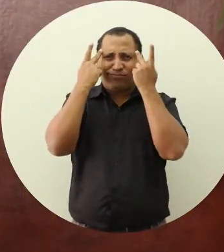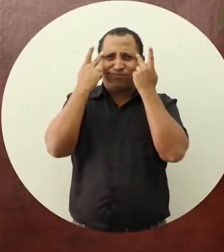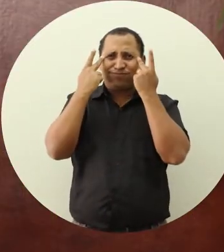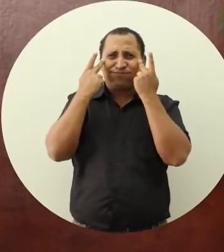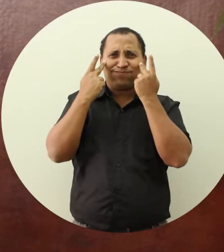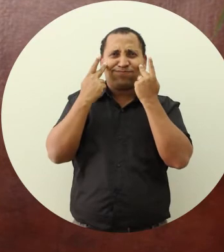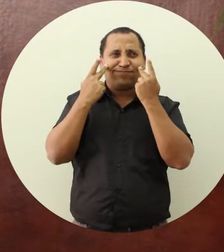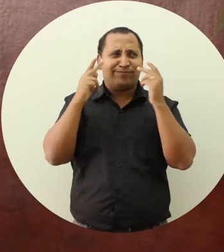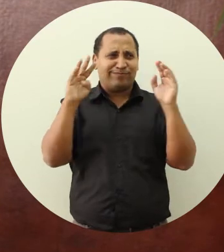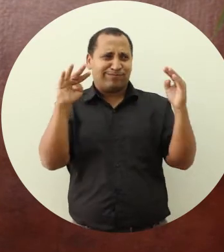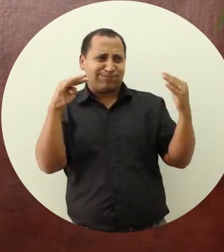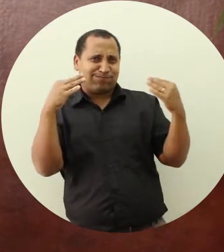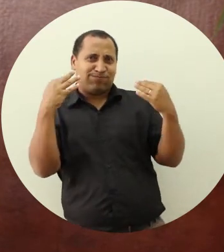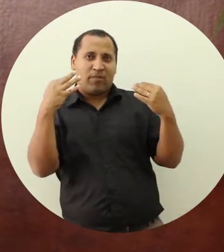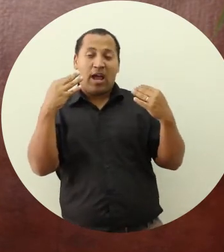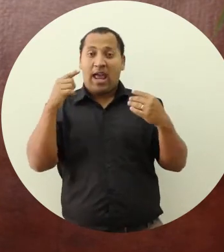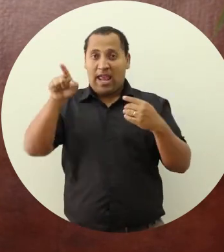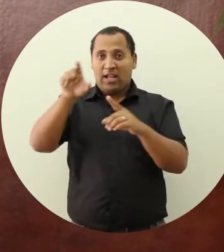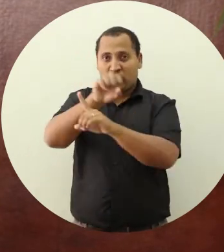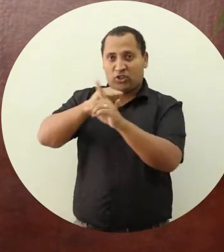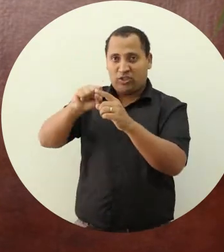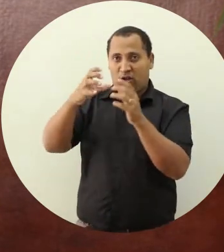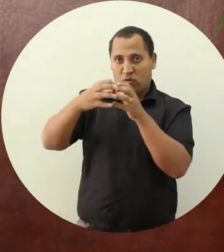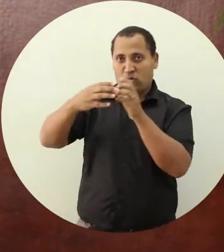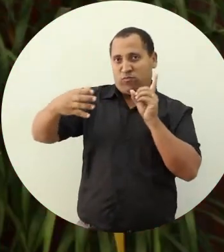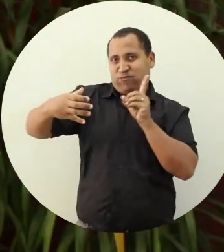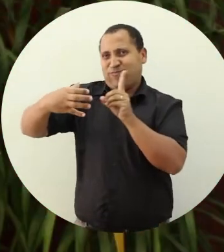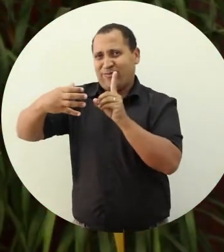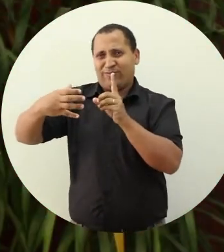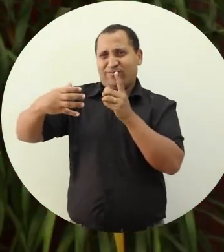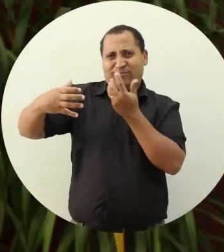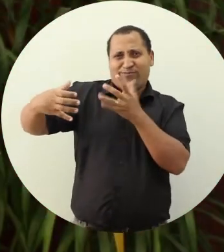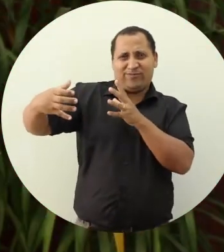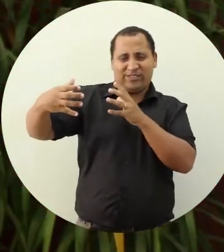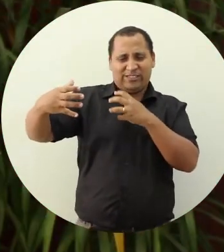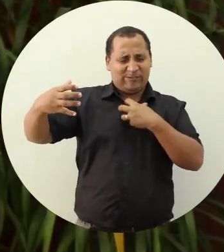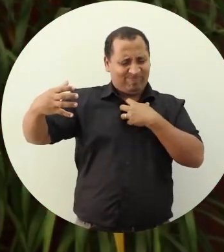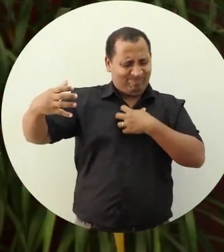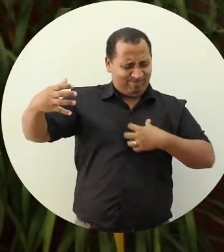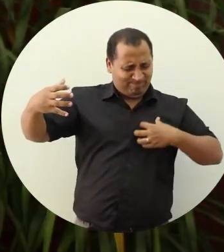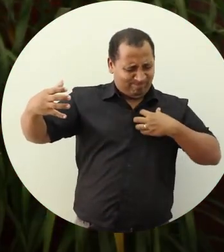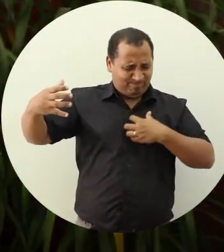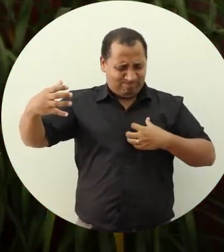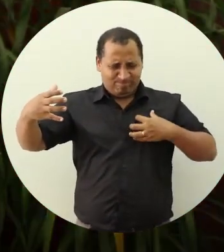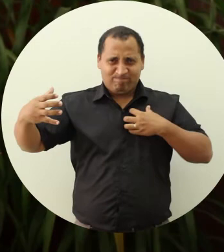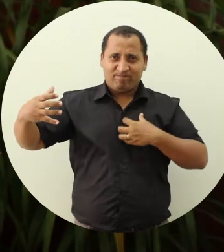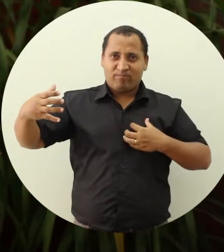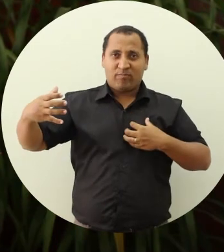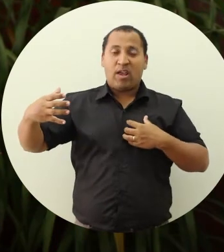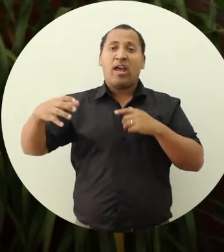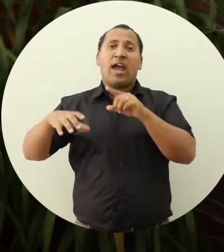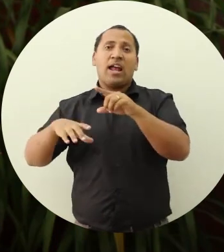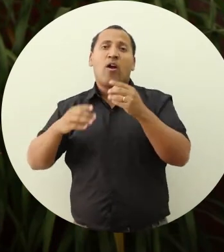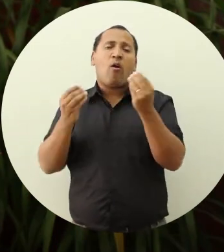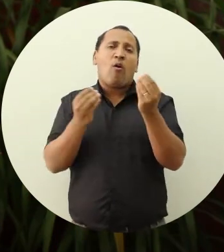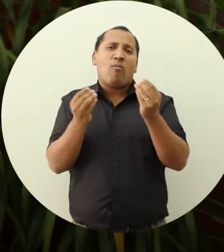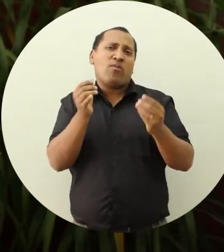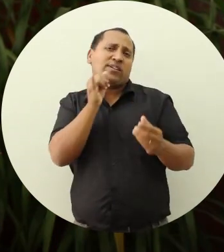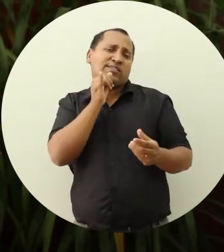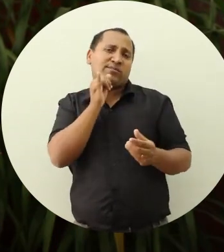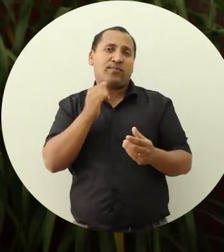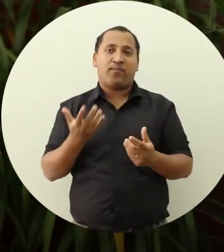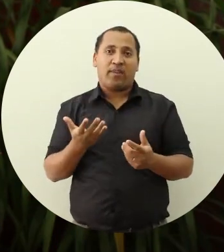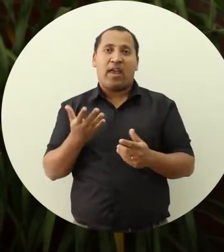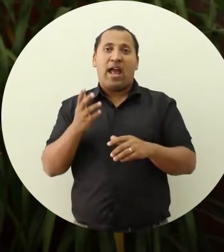para o paciente. Às vezes ele evita o contato social, às vezes ele tem uma fobia social. E essas doenças são tão inestéticas,